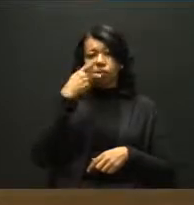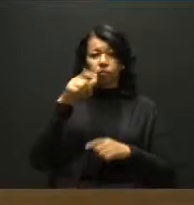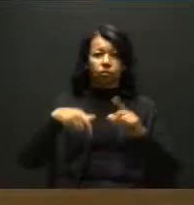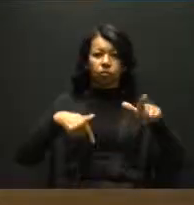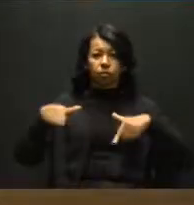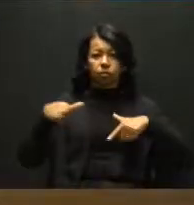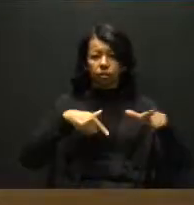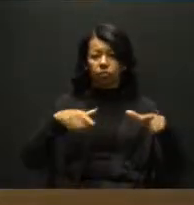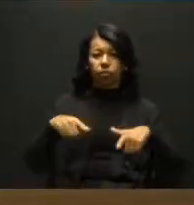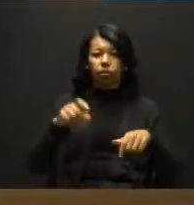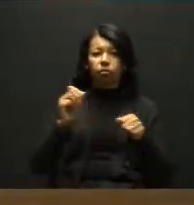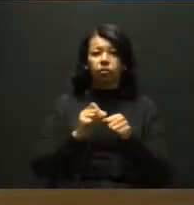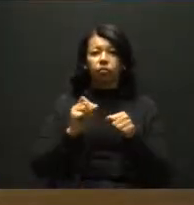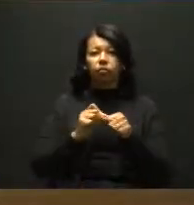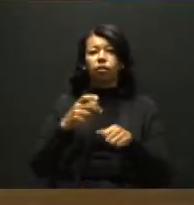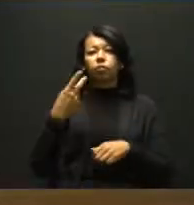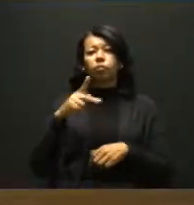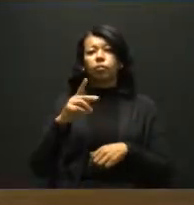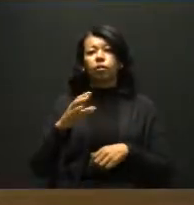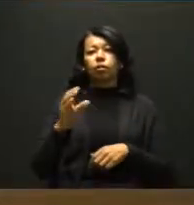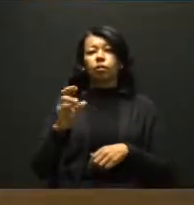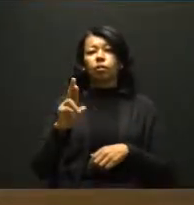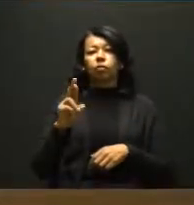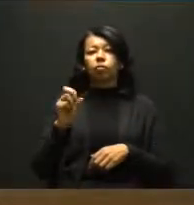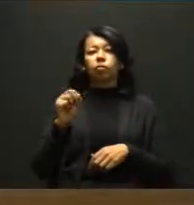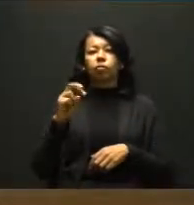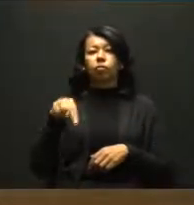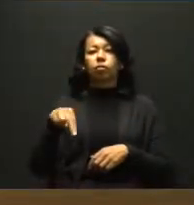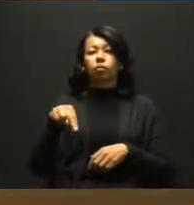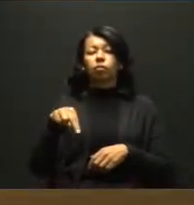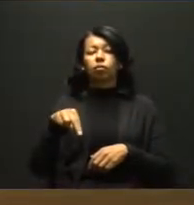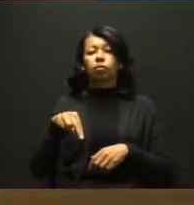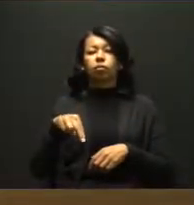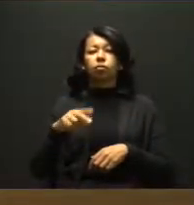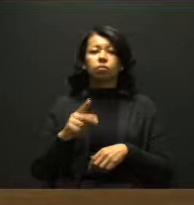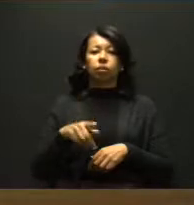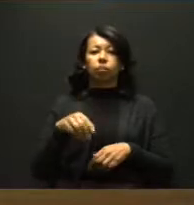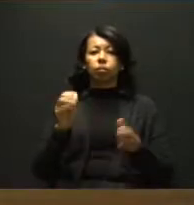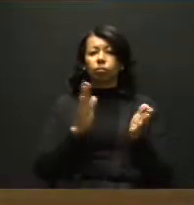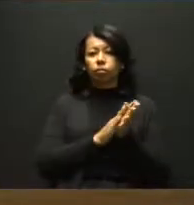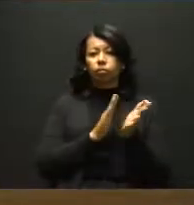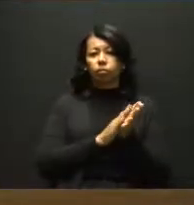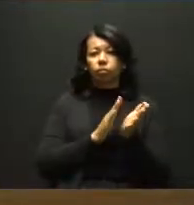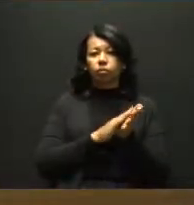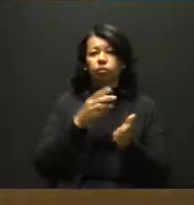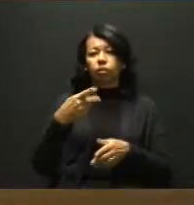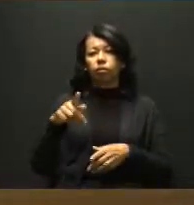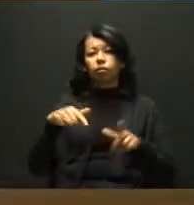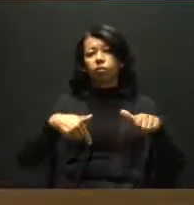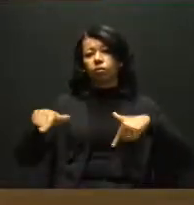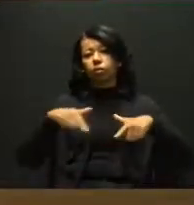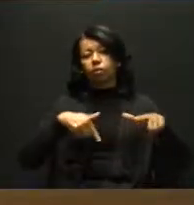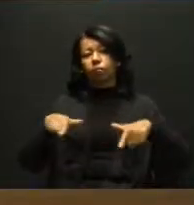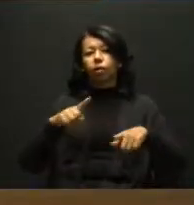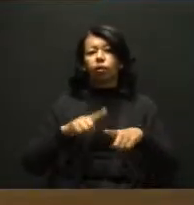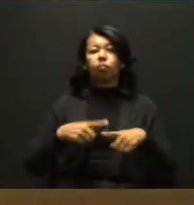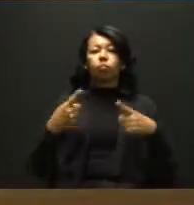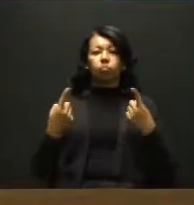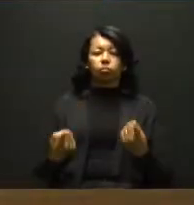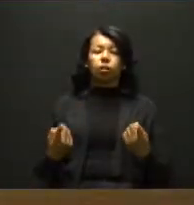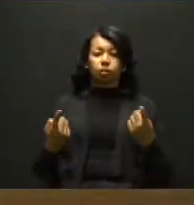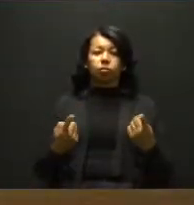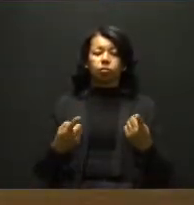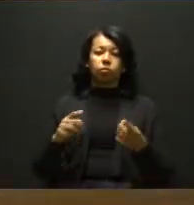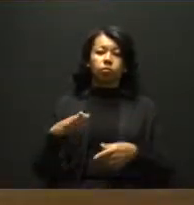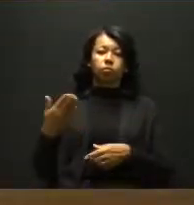pela corsan e quantas foram as vezes aqui e elogiamos o trabalho é infelizmente enquanto